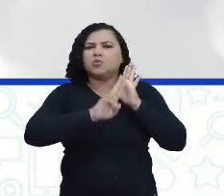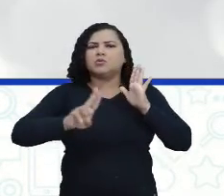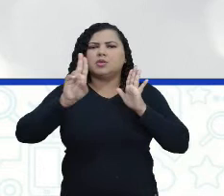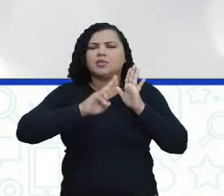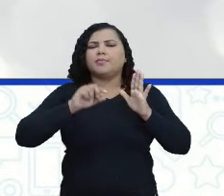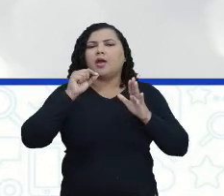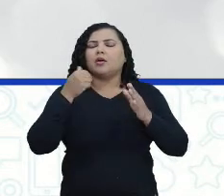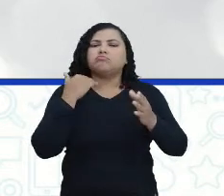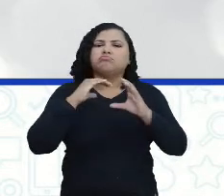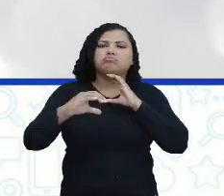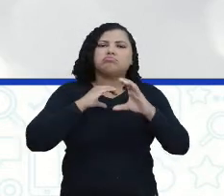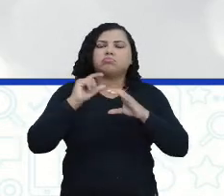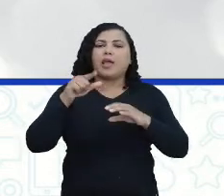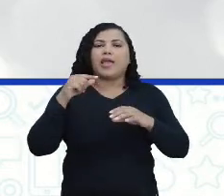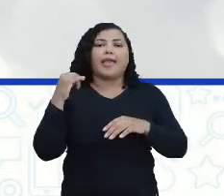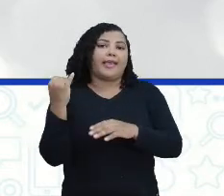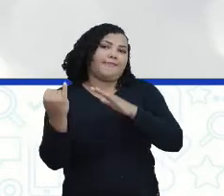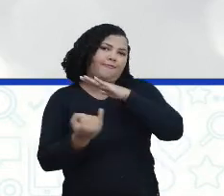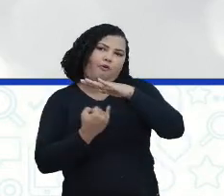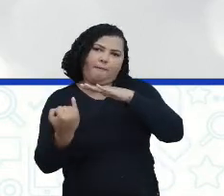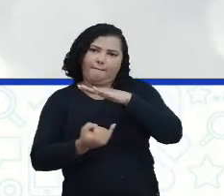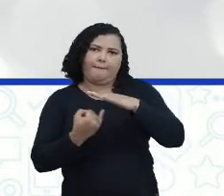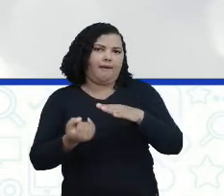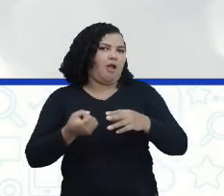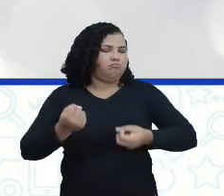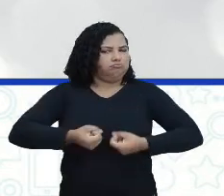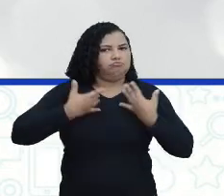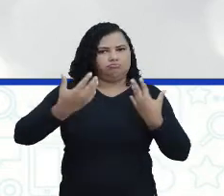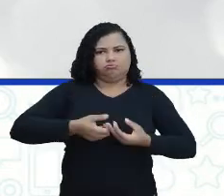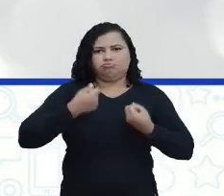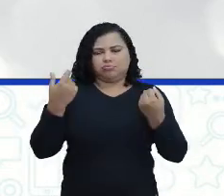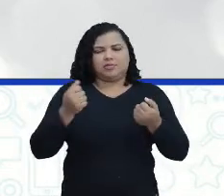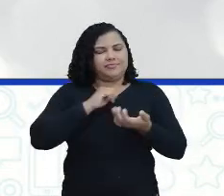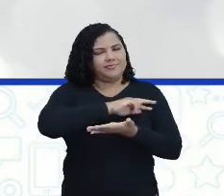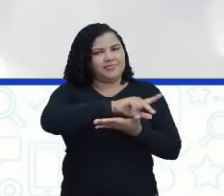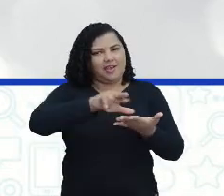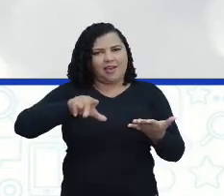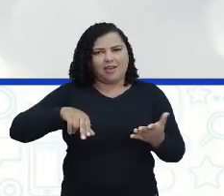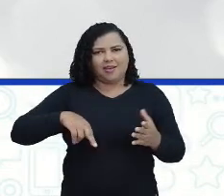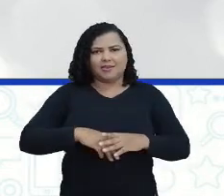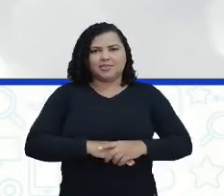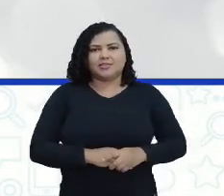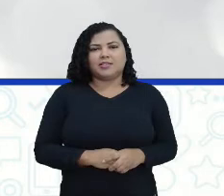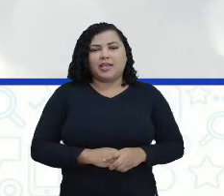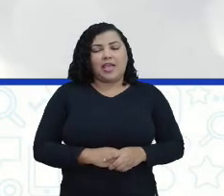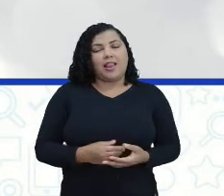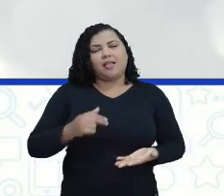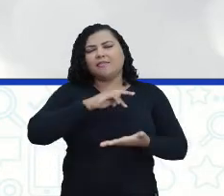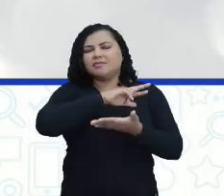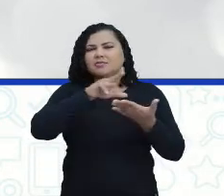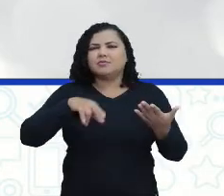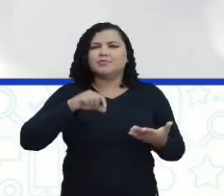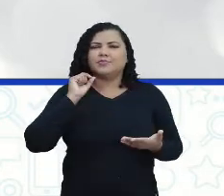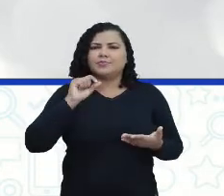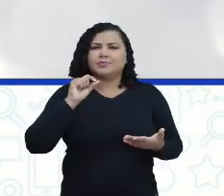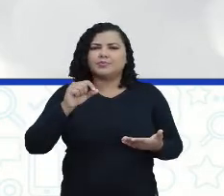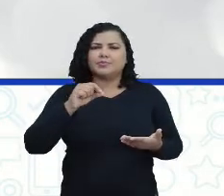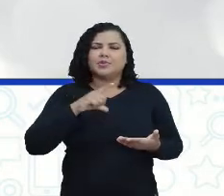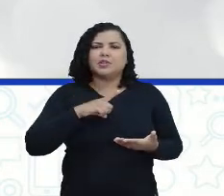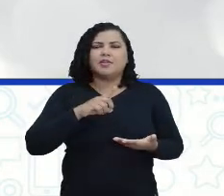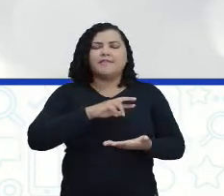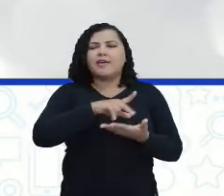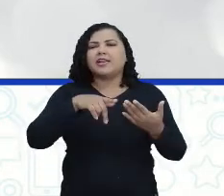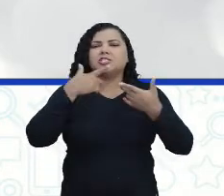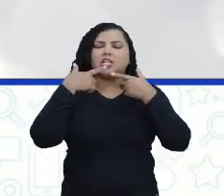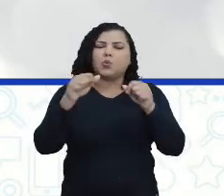chat é o quê? Ela é mais informal, ela é espontânea, ela é diversa. Ela é tão diversa quanto a variação